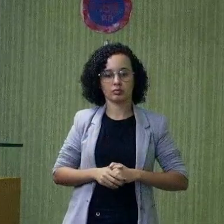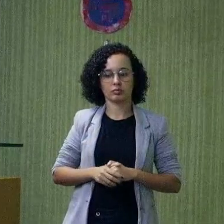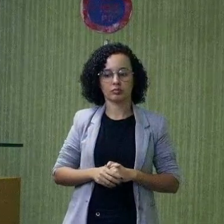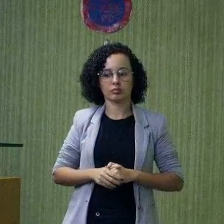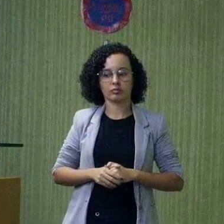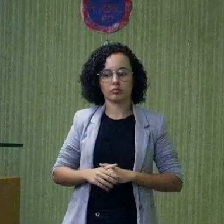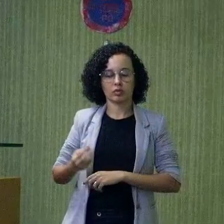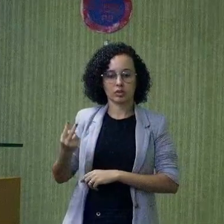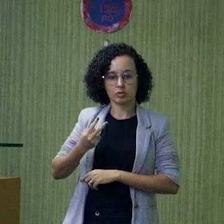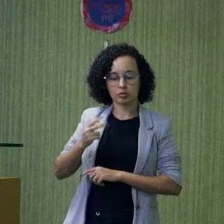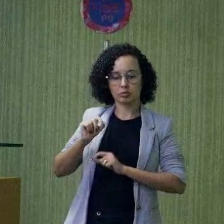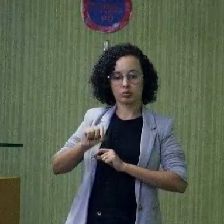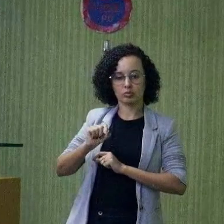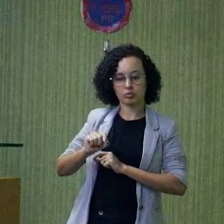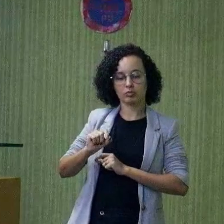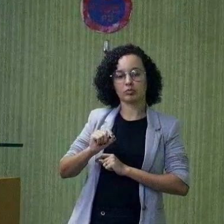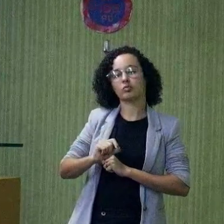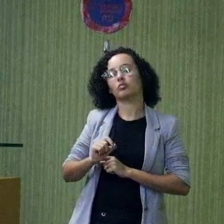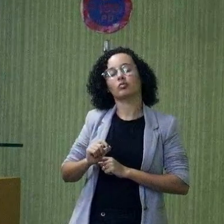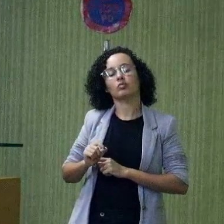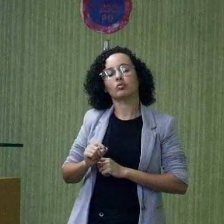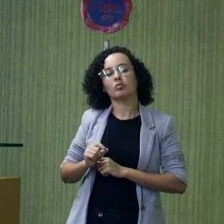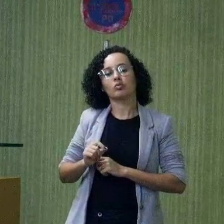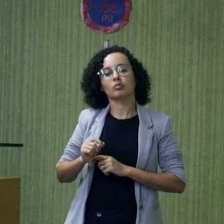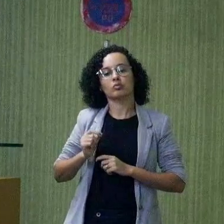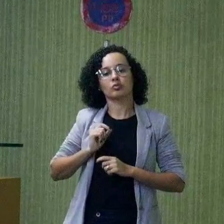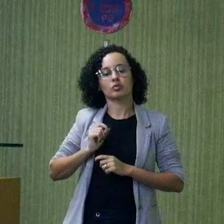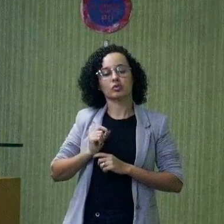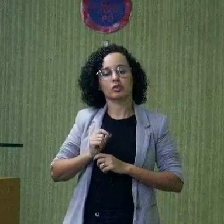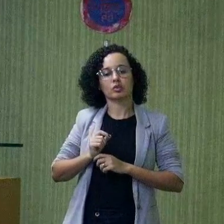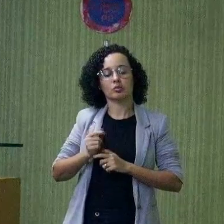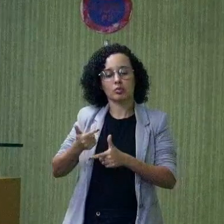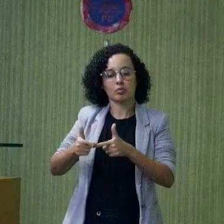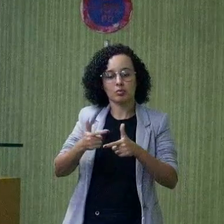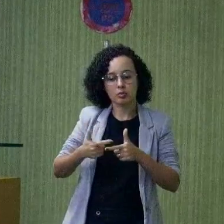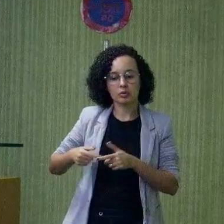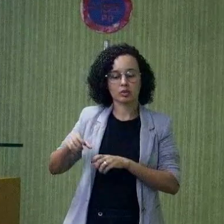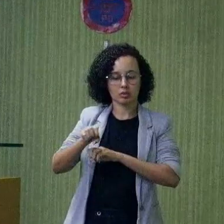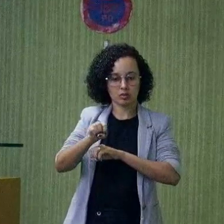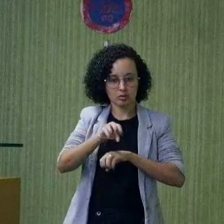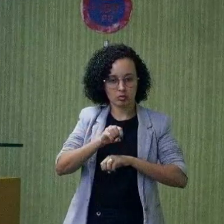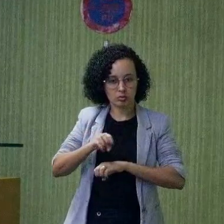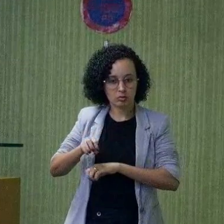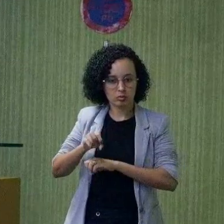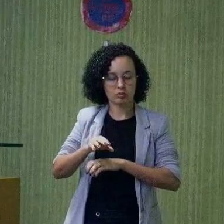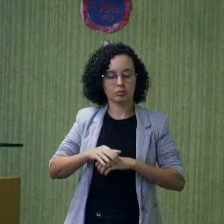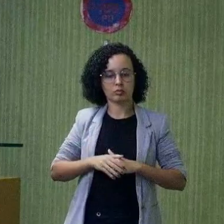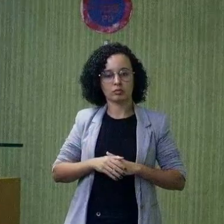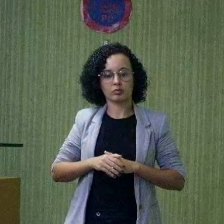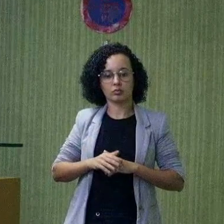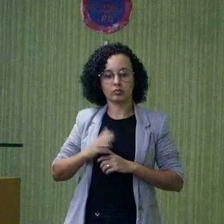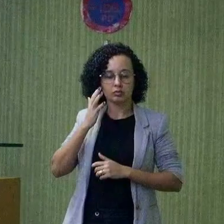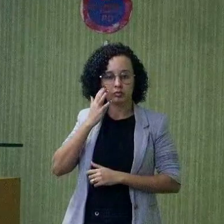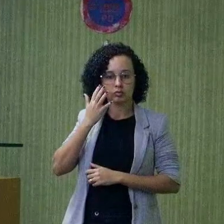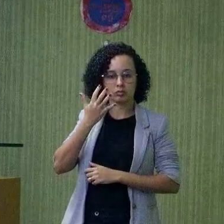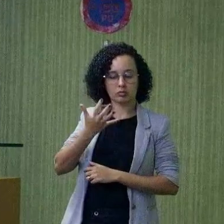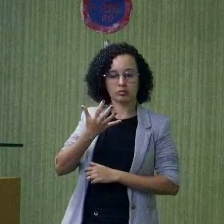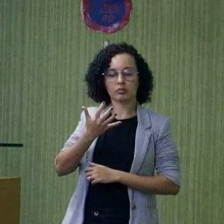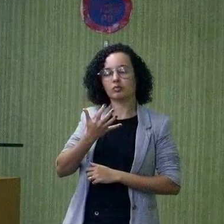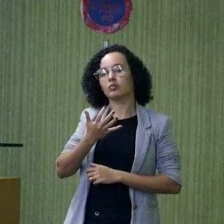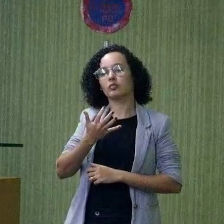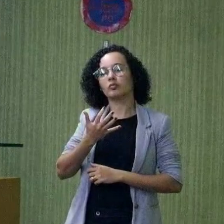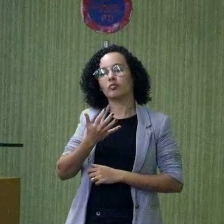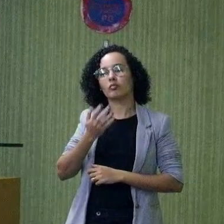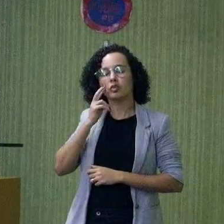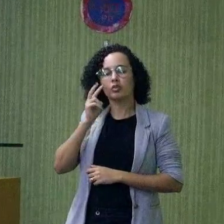adote uma abordagem intersetorial no enfrentamento dos problemas da Educação no contexto de cada território euv eh pouco